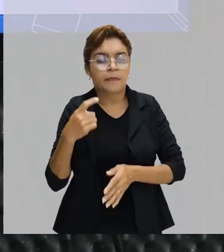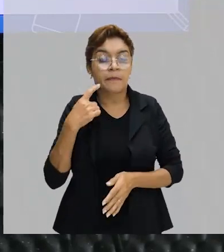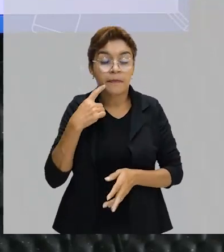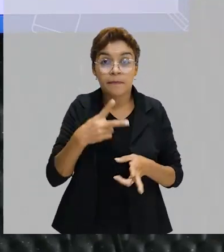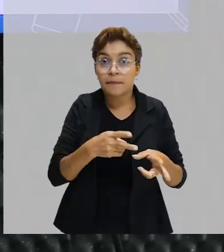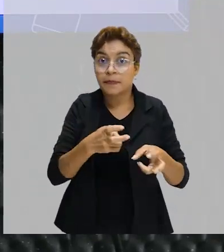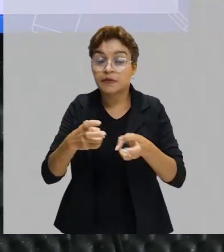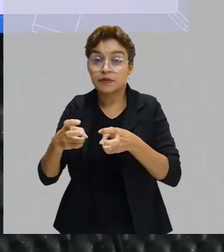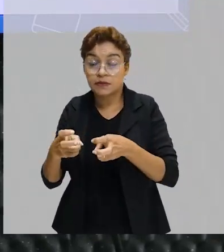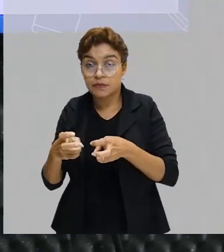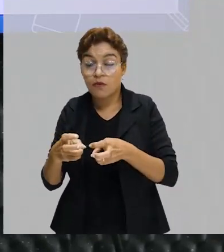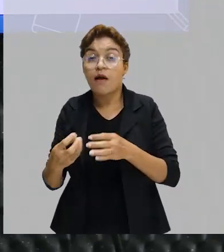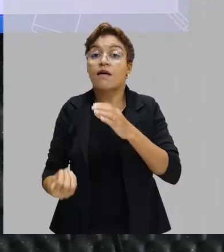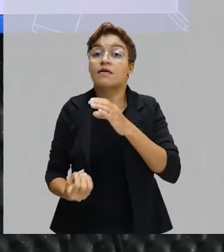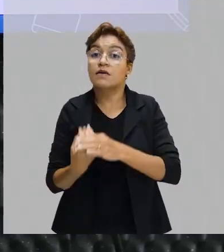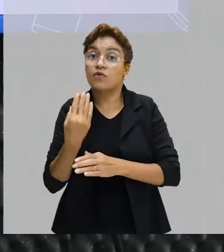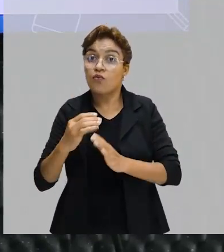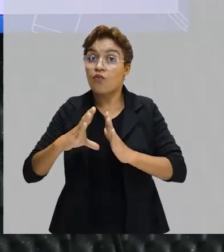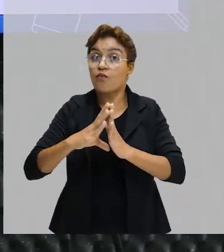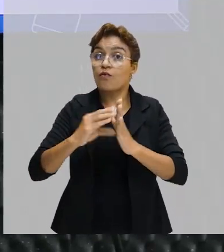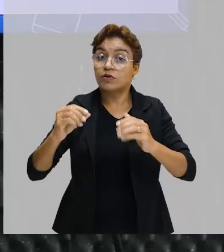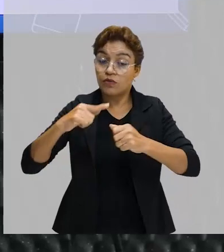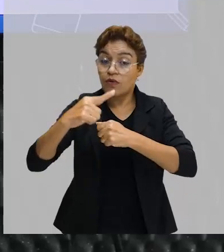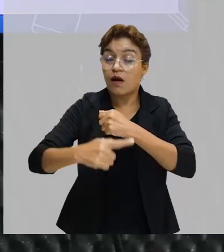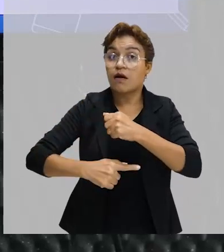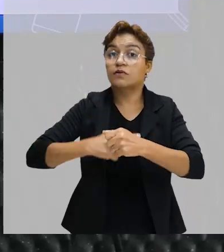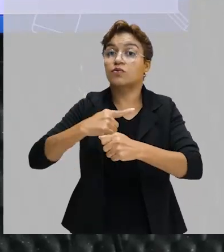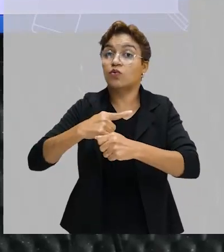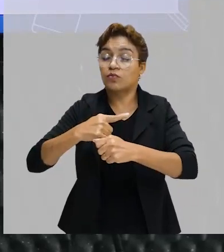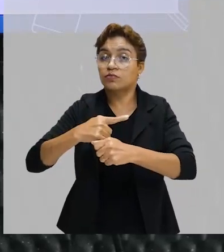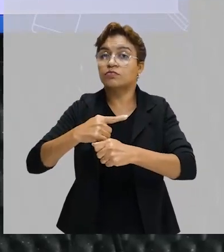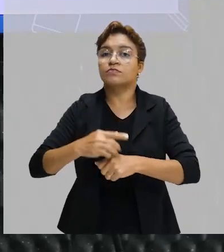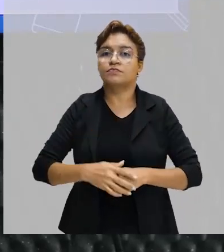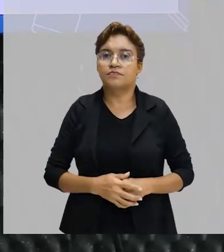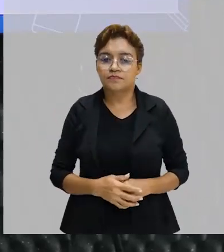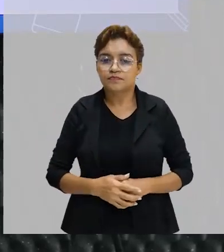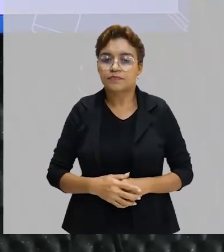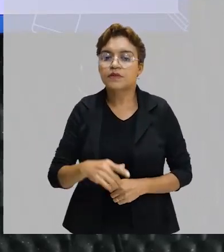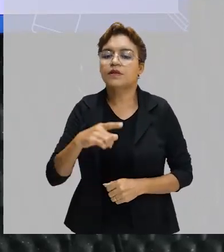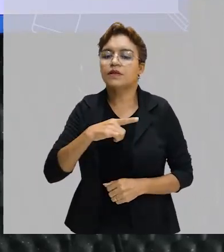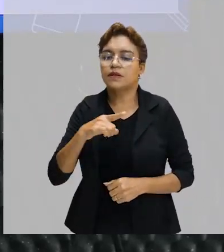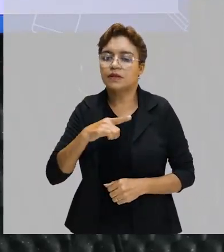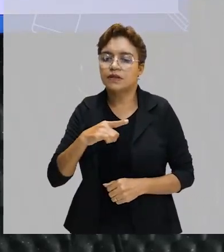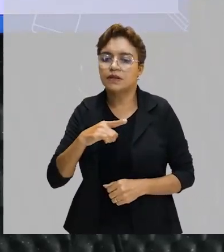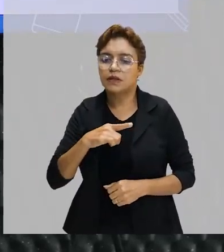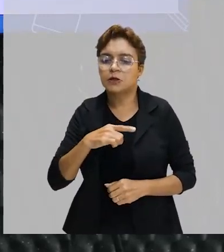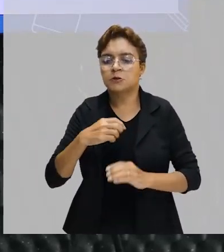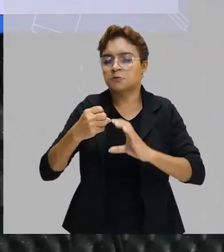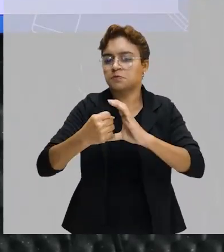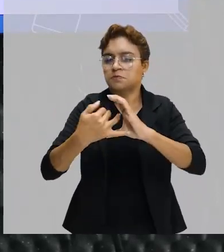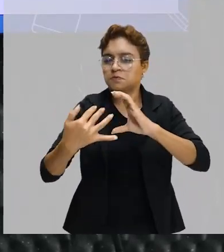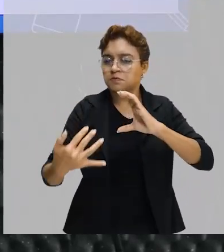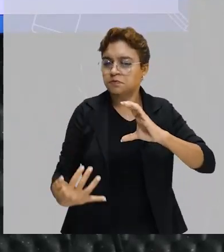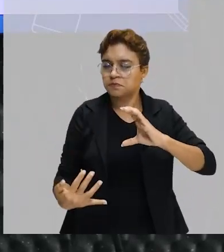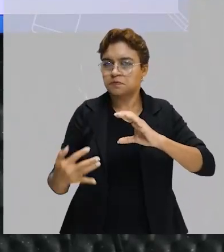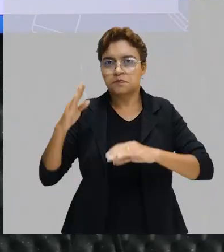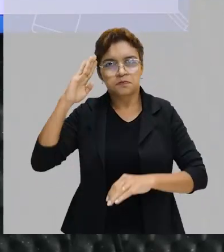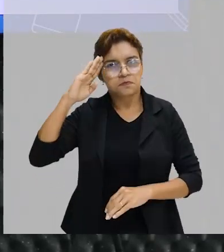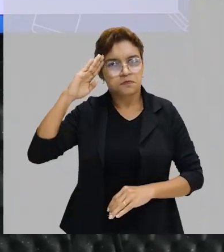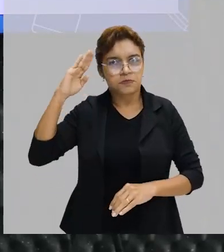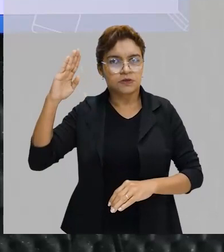modelo atômico revolucionário que mantinha, porém, as principais características do modelo